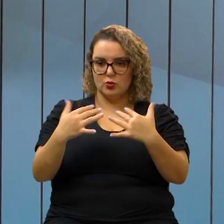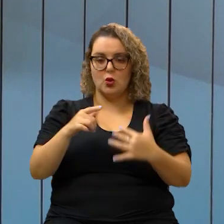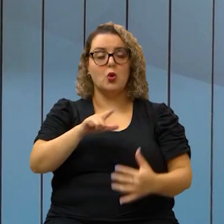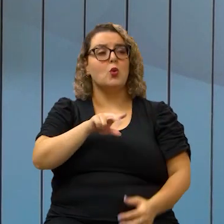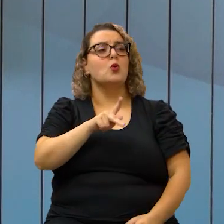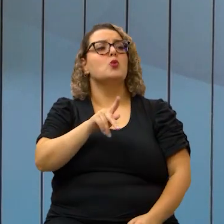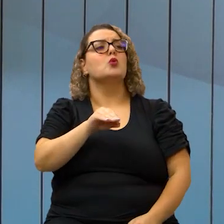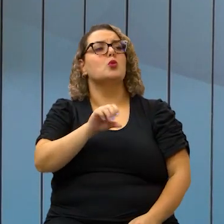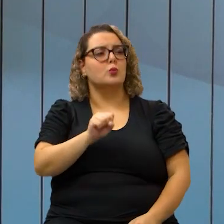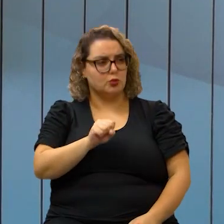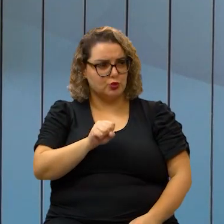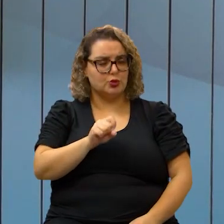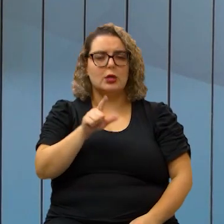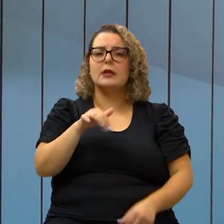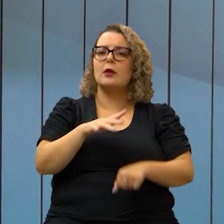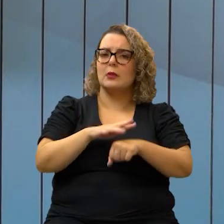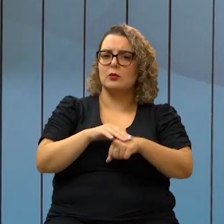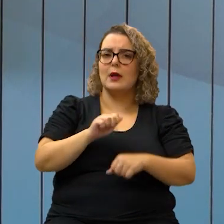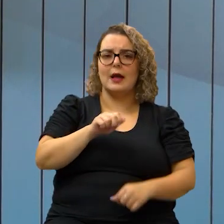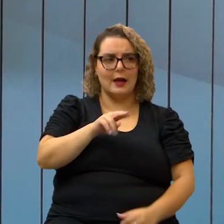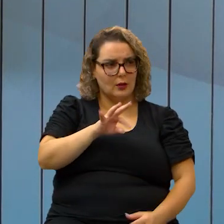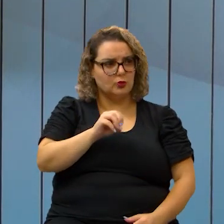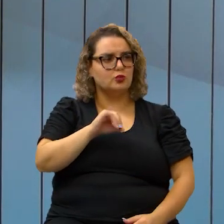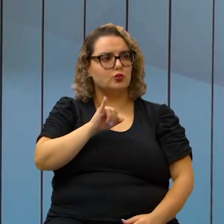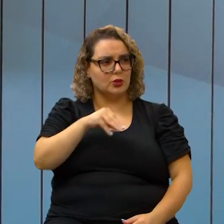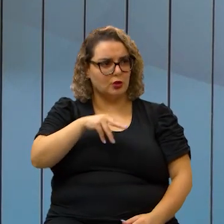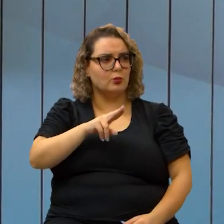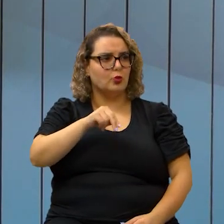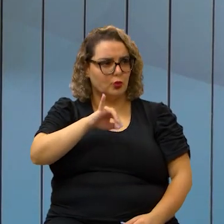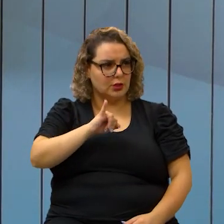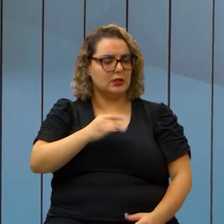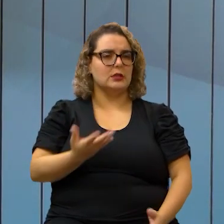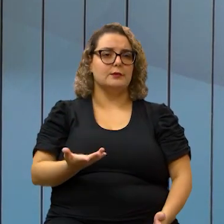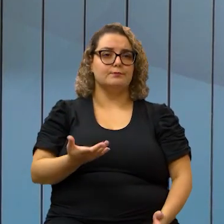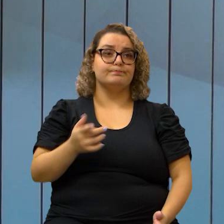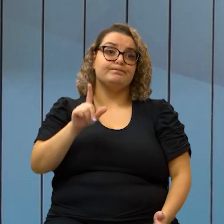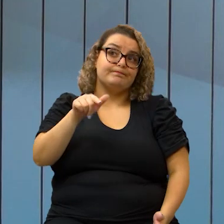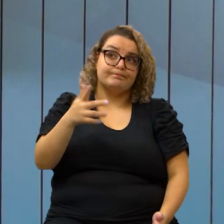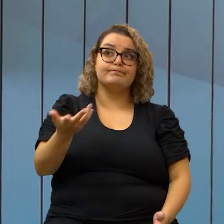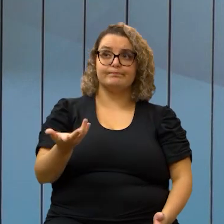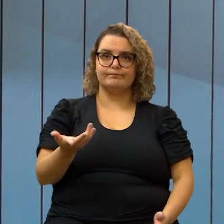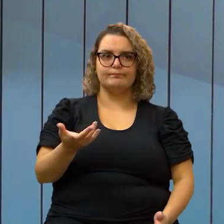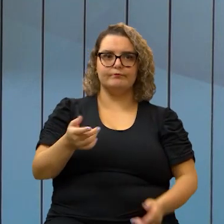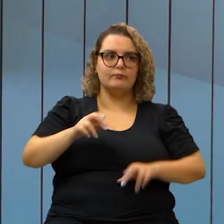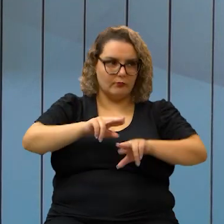está em casa nos acompanhando, sobre o lúpus, que é uma doença aí autoimune, né? E